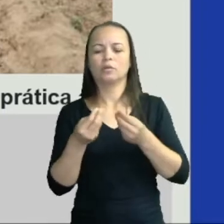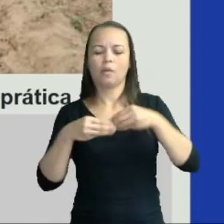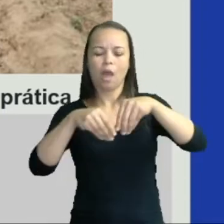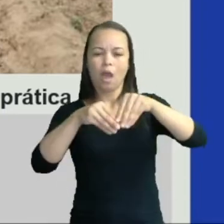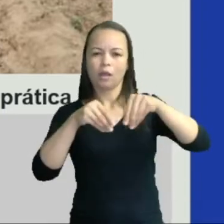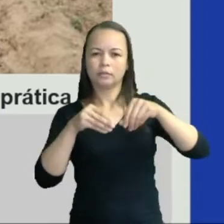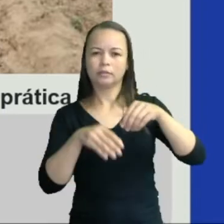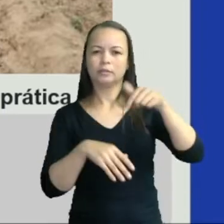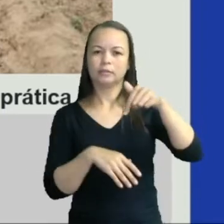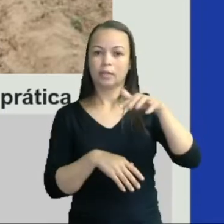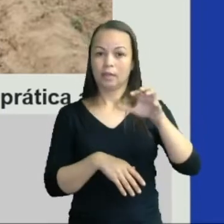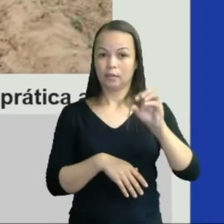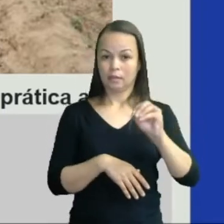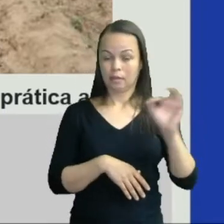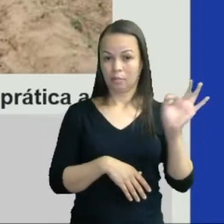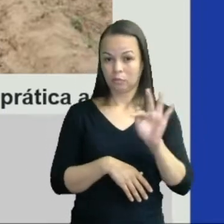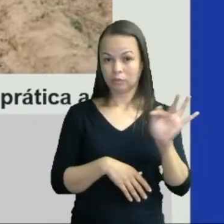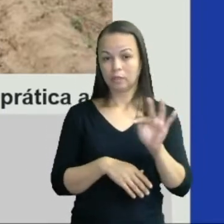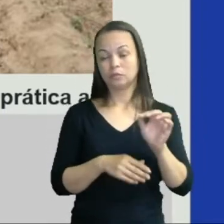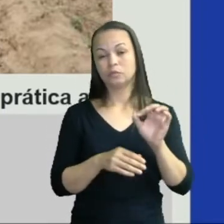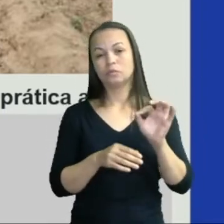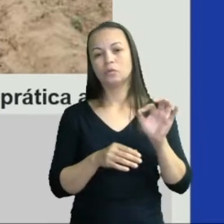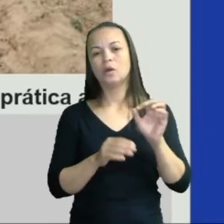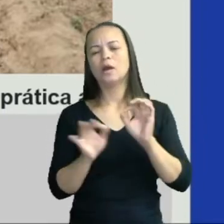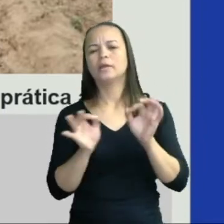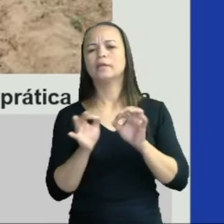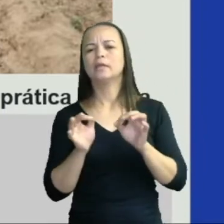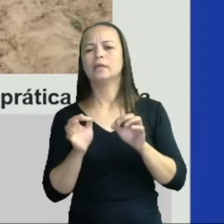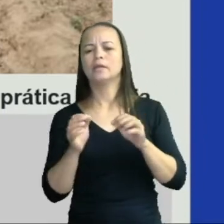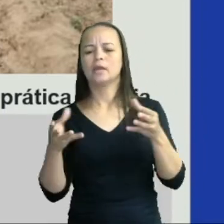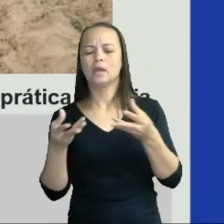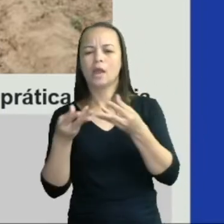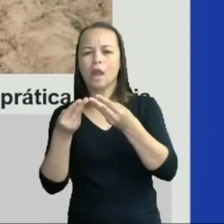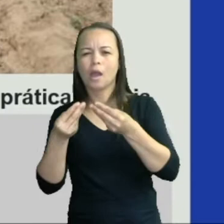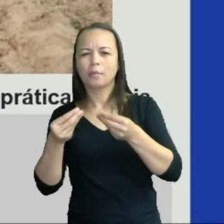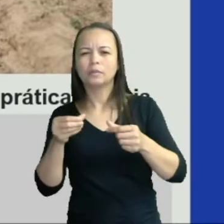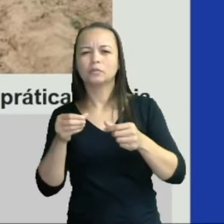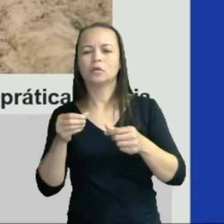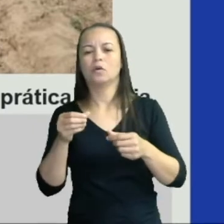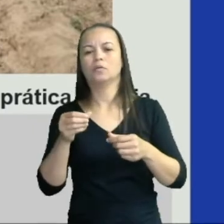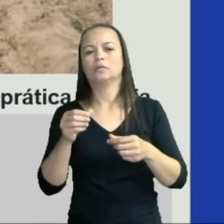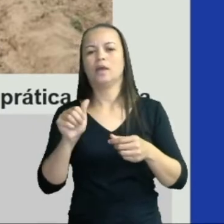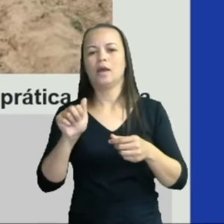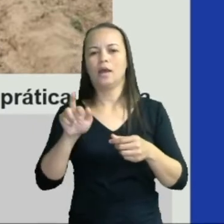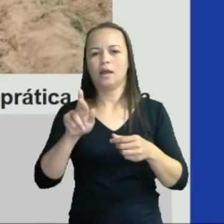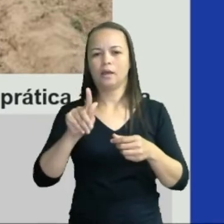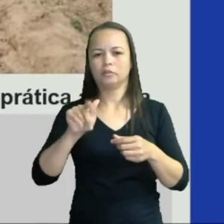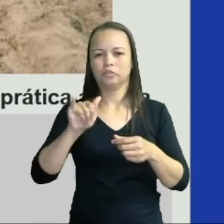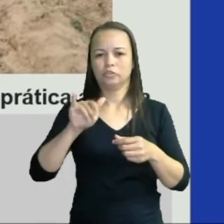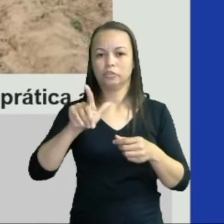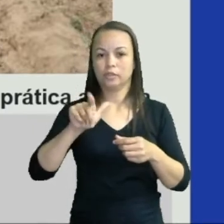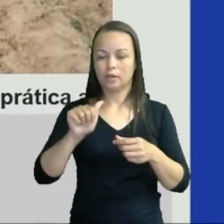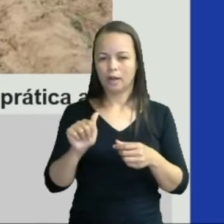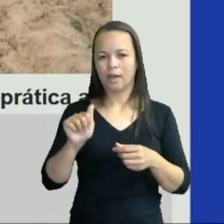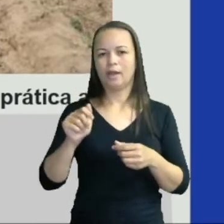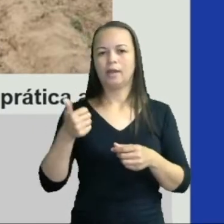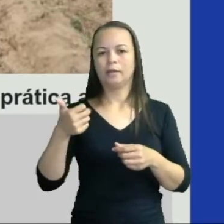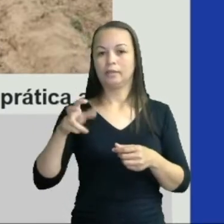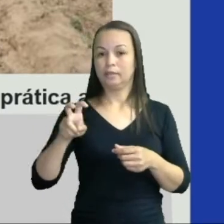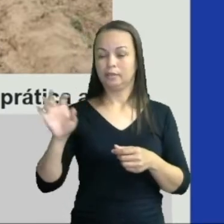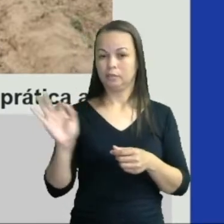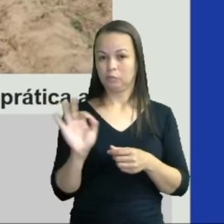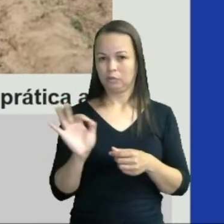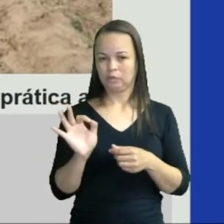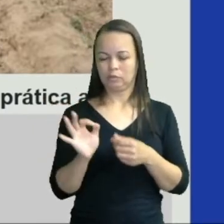areia, 70%, e em menor parte por argila, 15%. Ou seja, absorve muita água